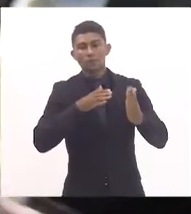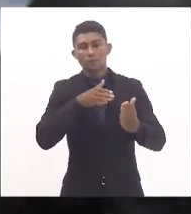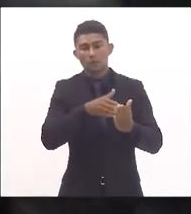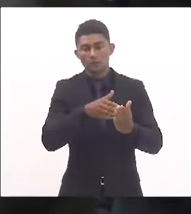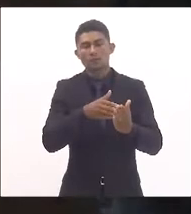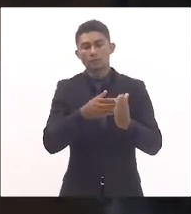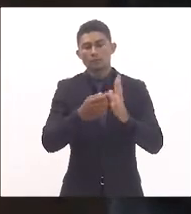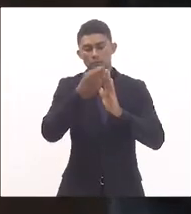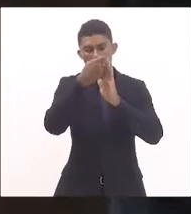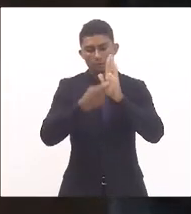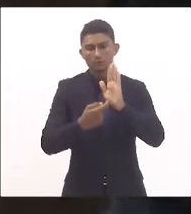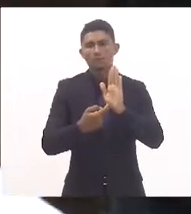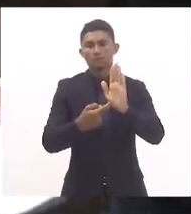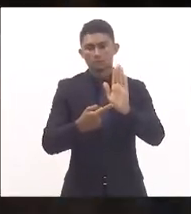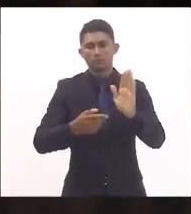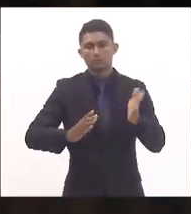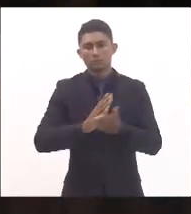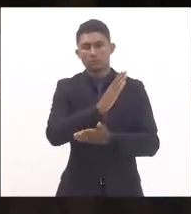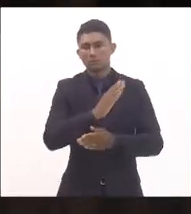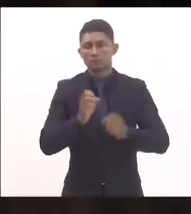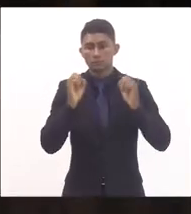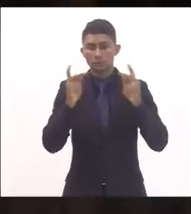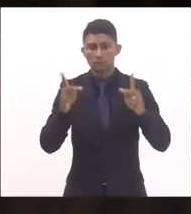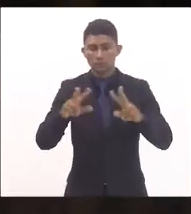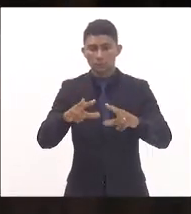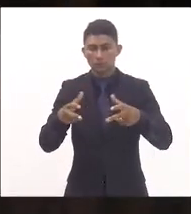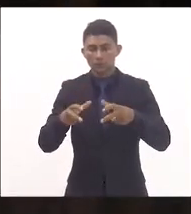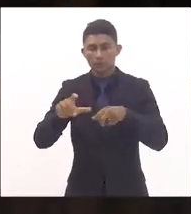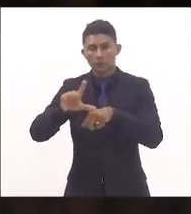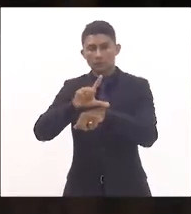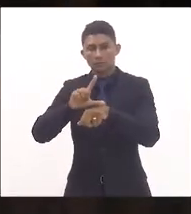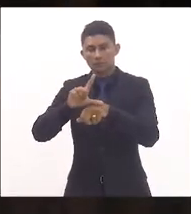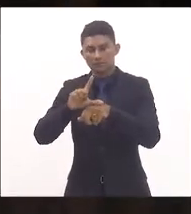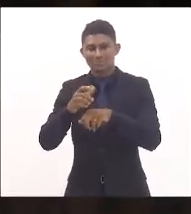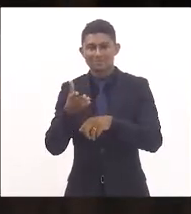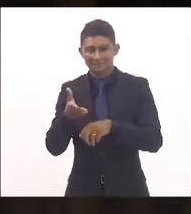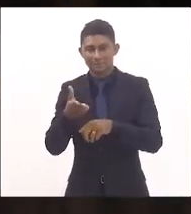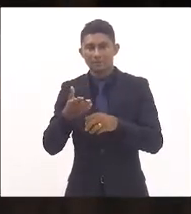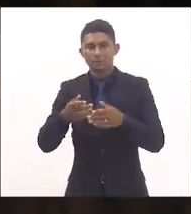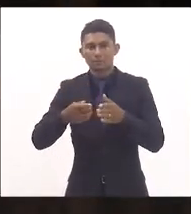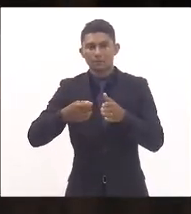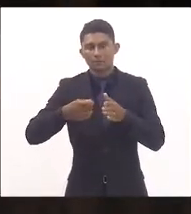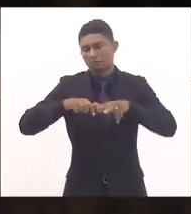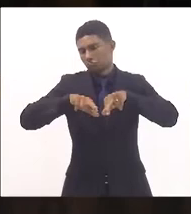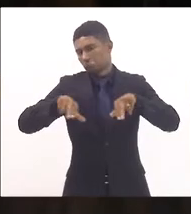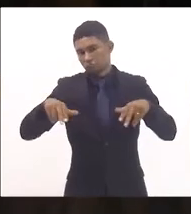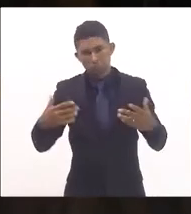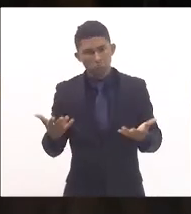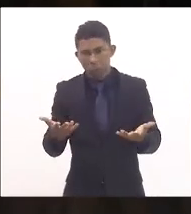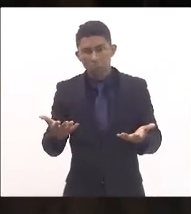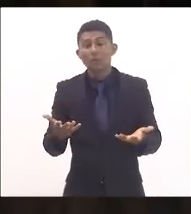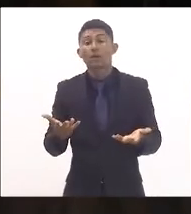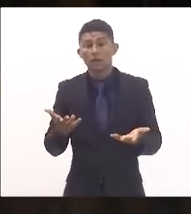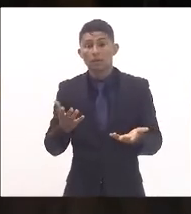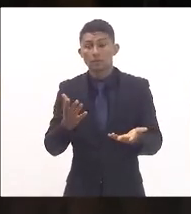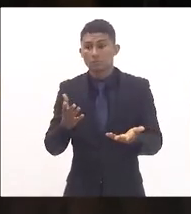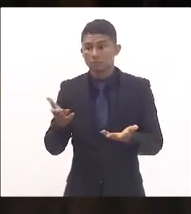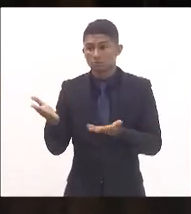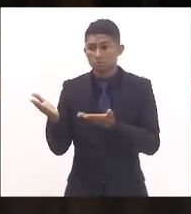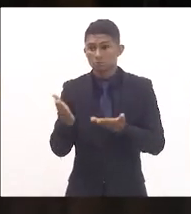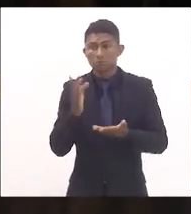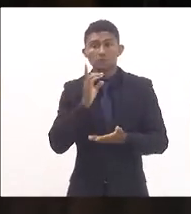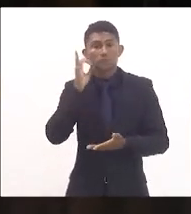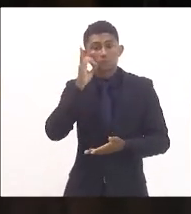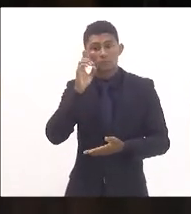texto acordado. Pela Comissão de Legislação Constitucional Complementar e Códigos, deputado Bruno Dauari, eu